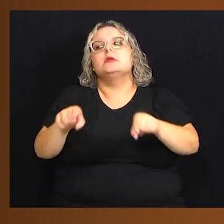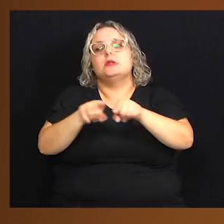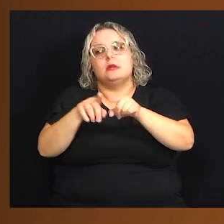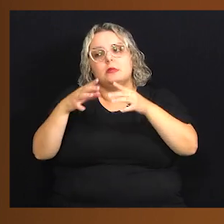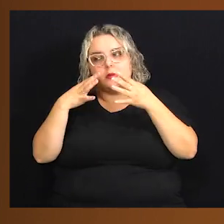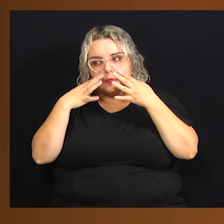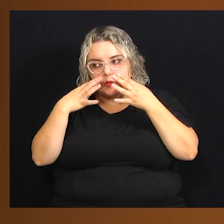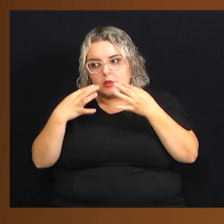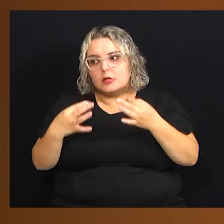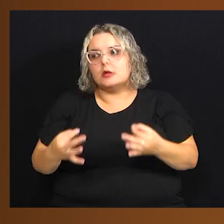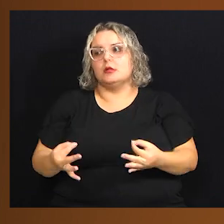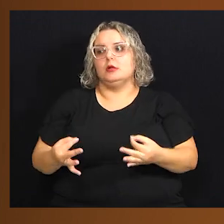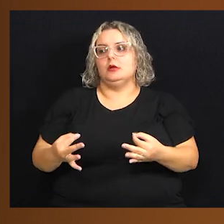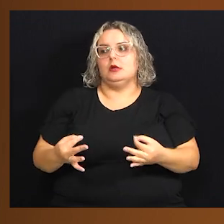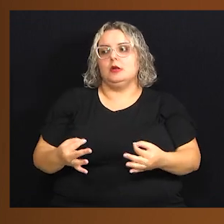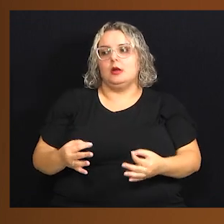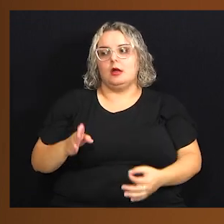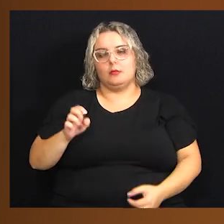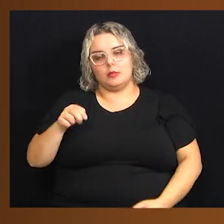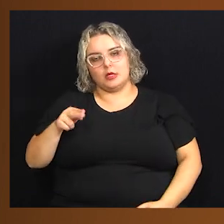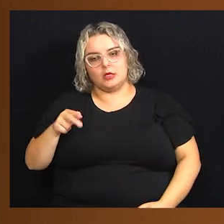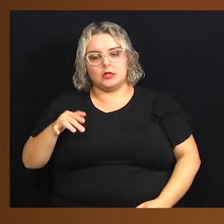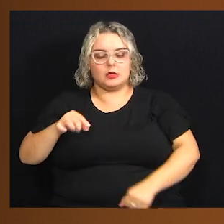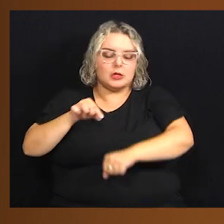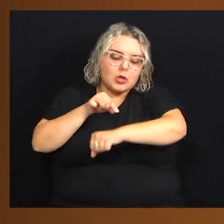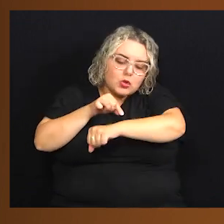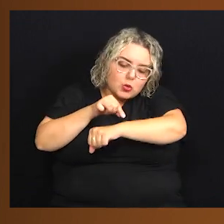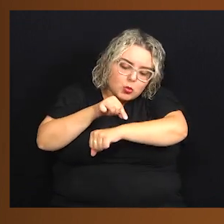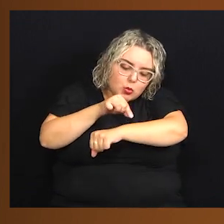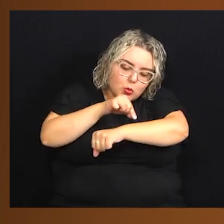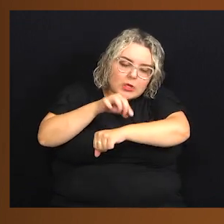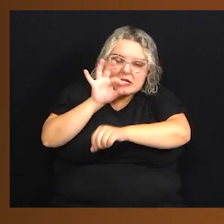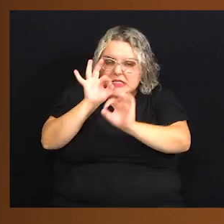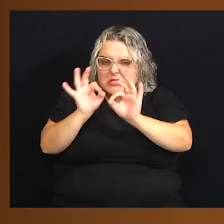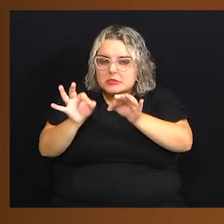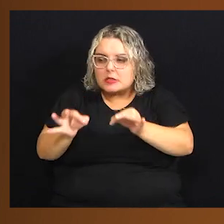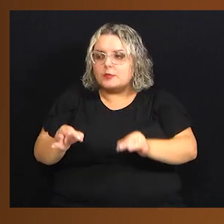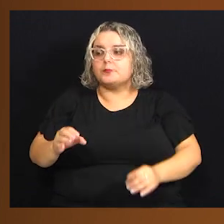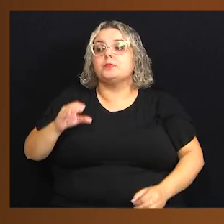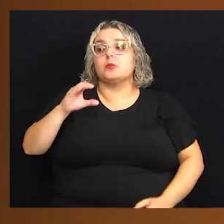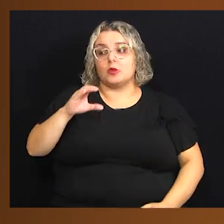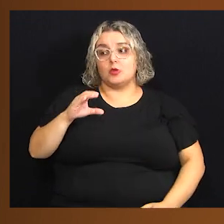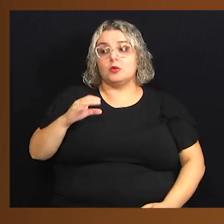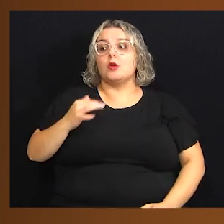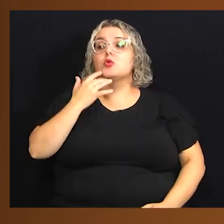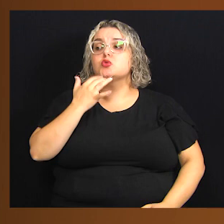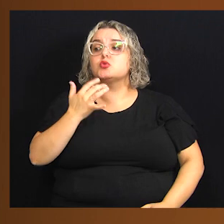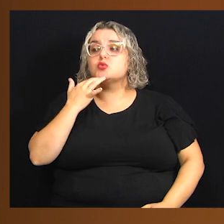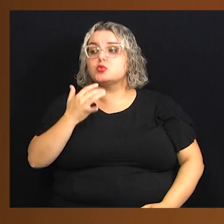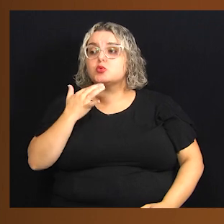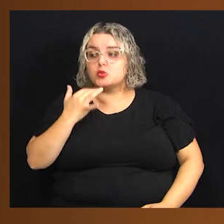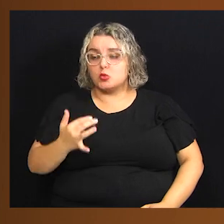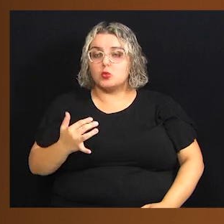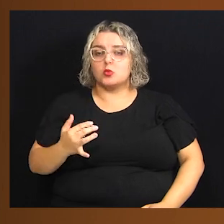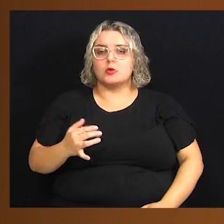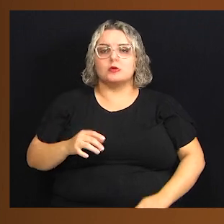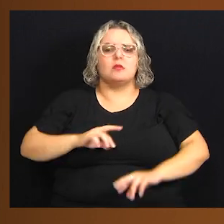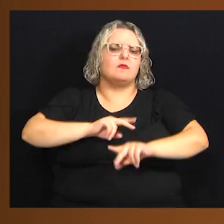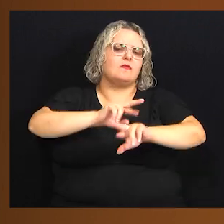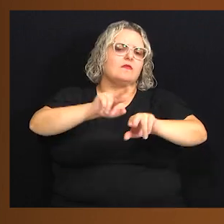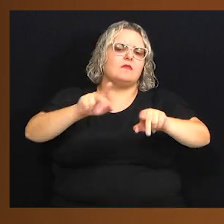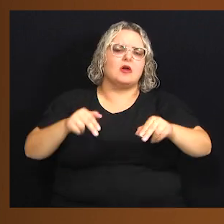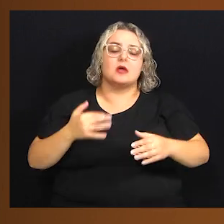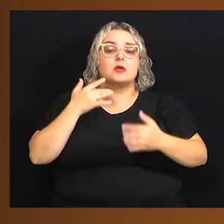isso também chama atenção. As lesões benignas geralmente têm aquelas bordas mais certinhas. O C é de cor. Então, lesões que